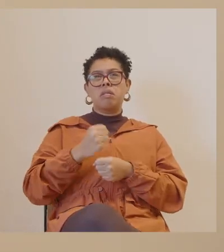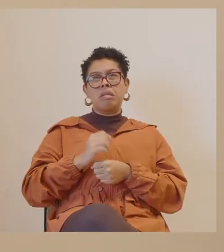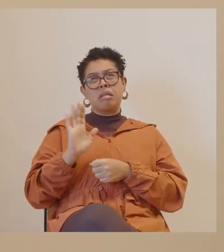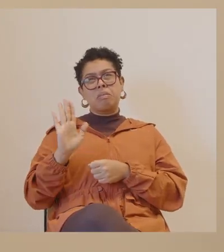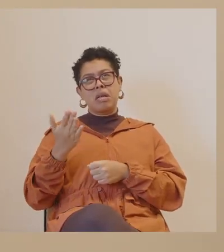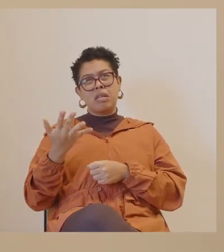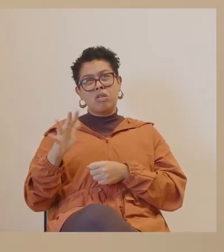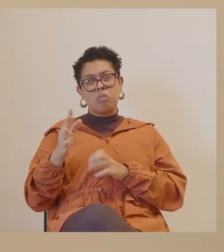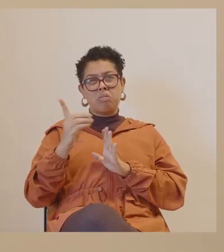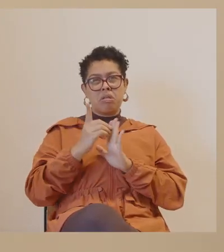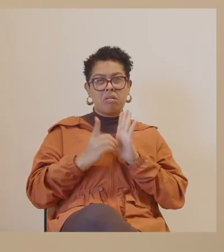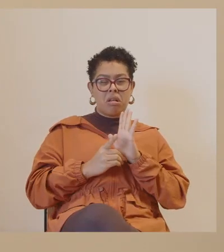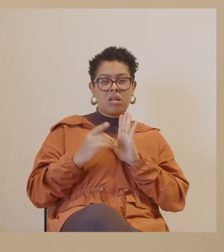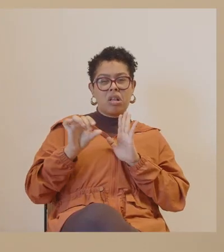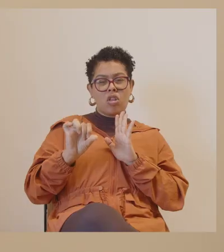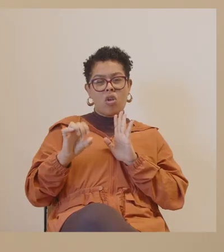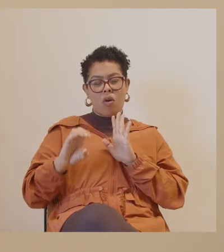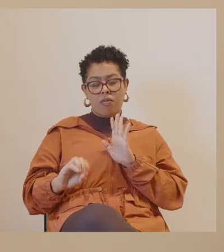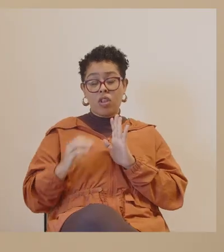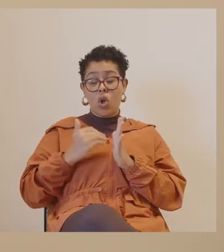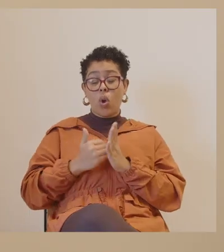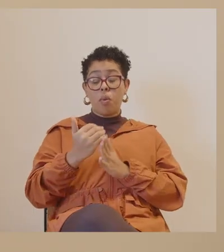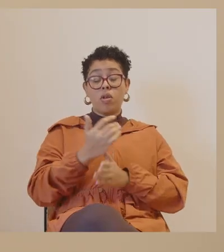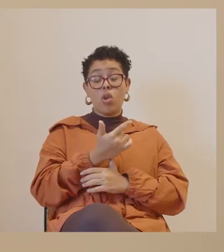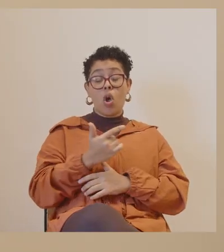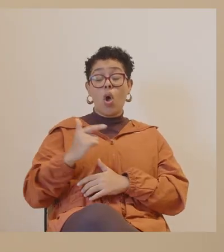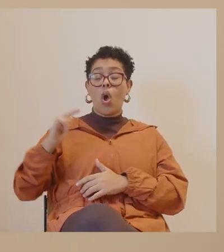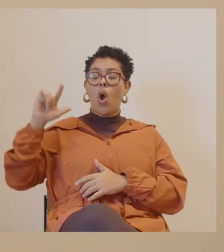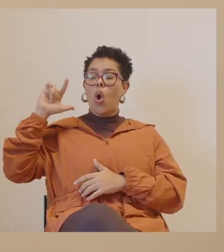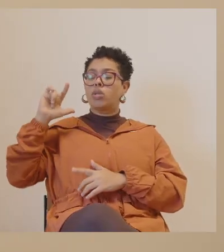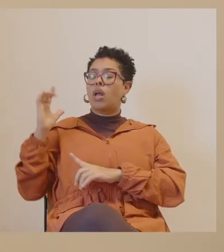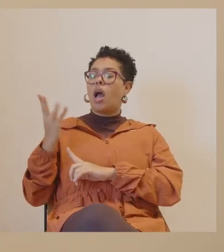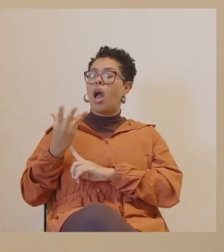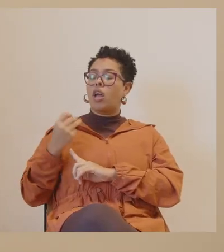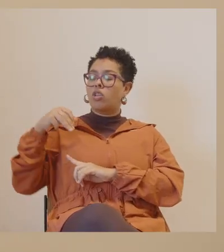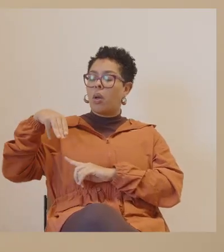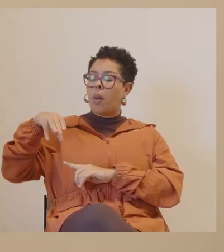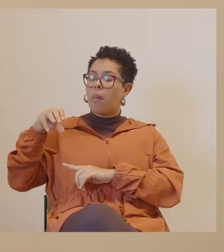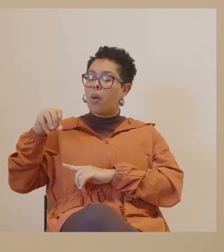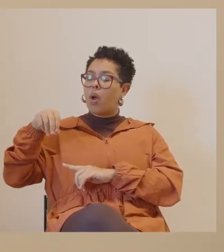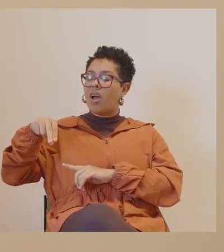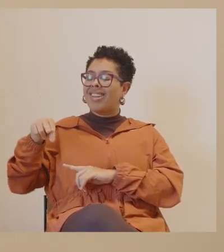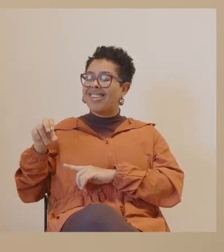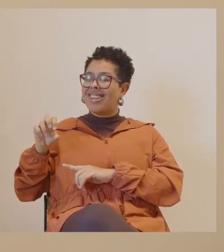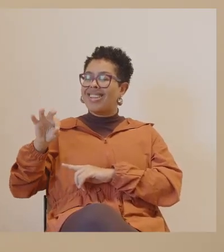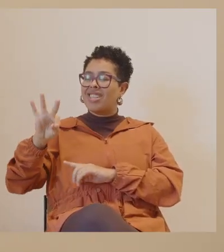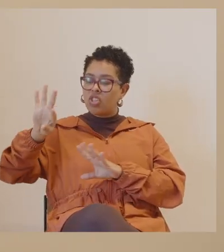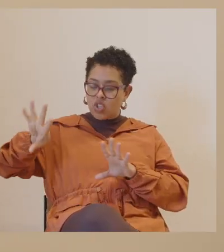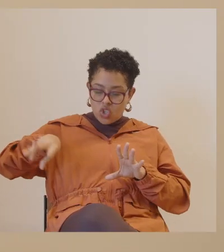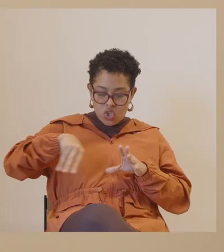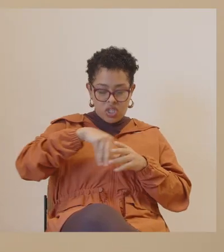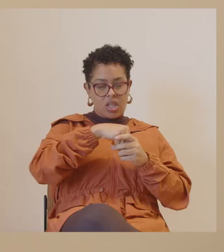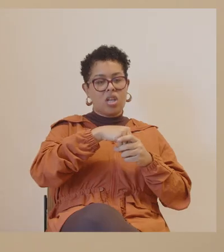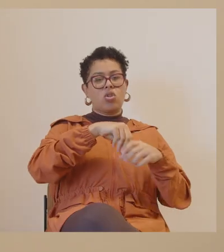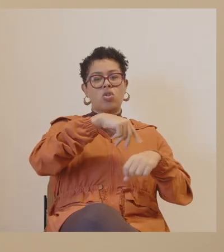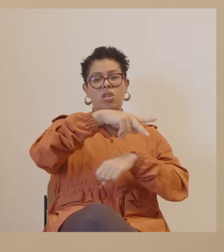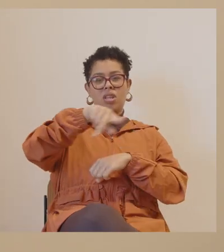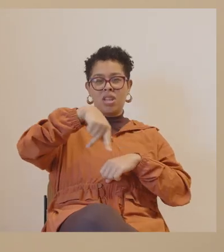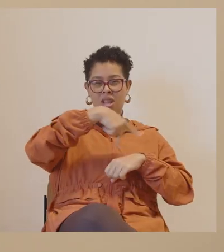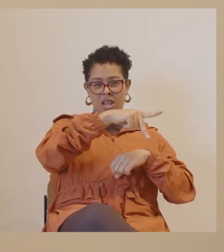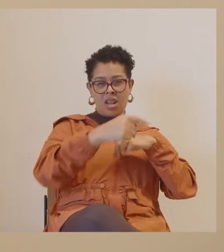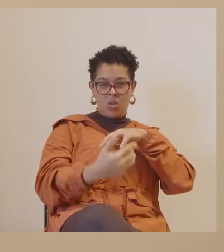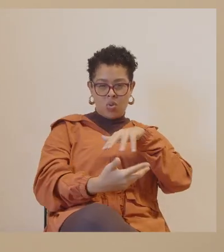década de 90, etc., aí a gente começa a ter uma outra inserção dessas obras no circuito internacional. Até